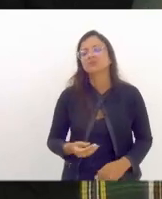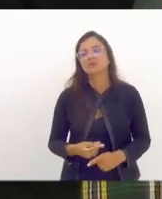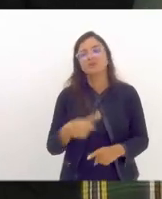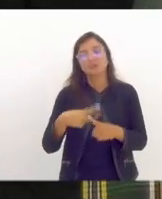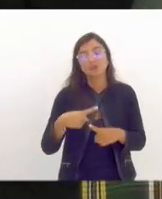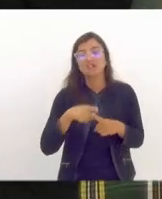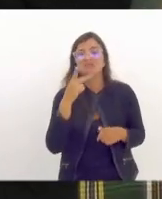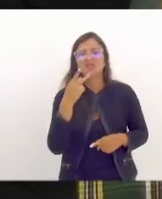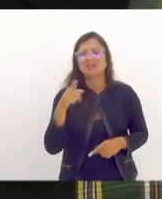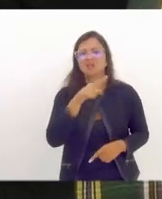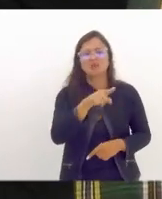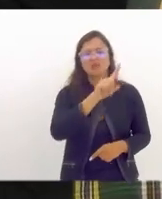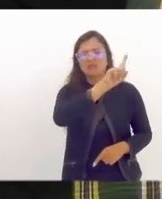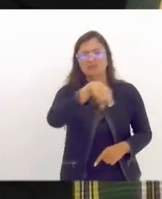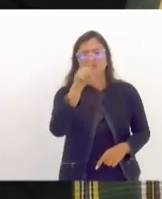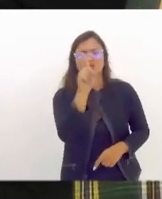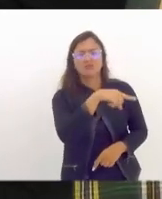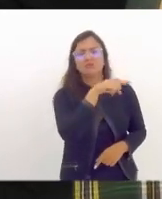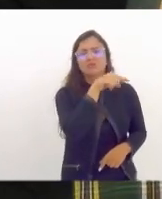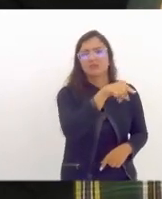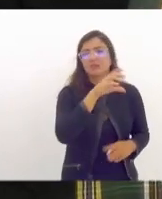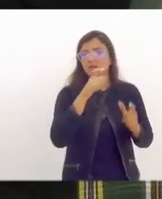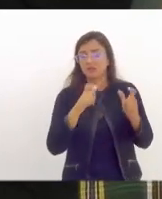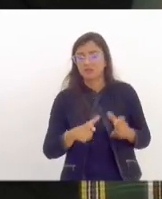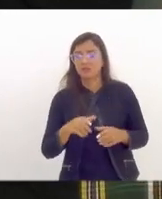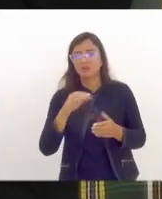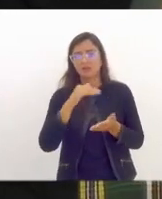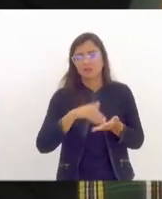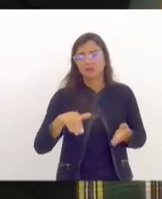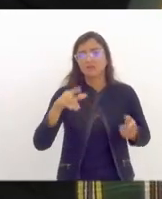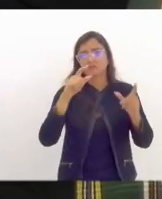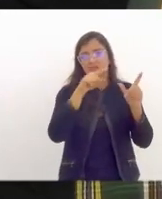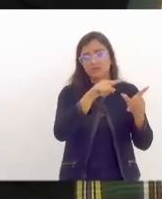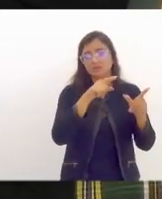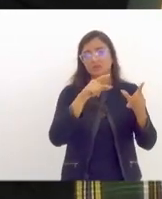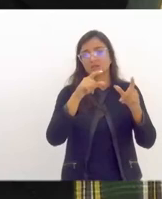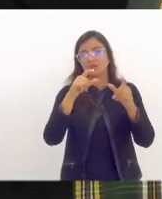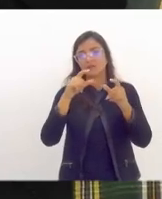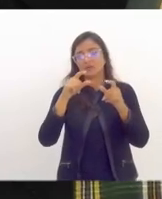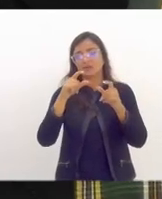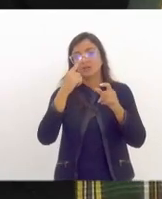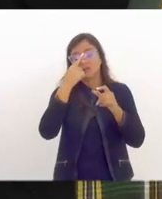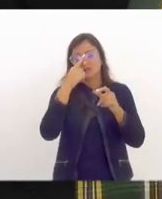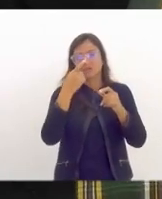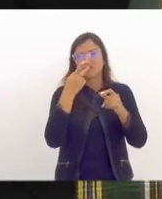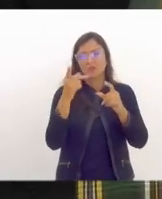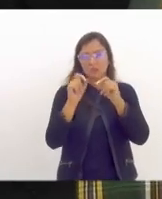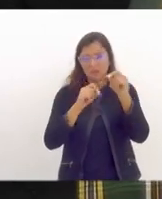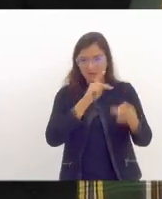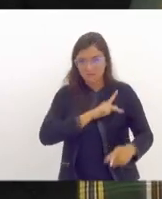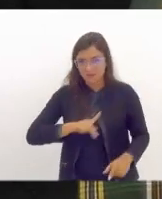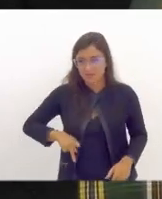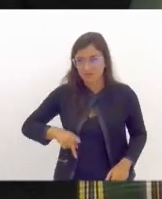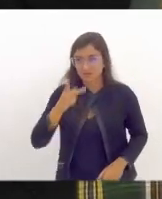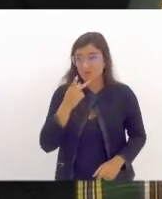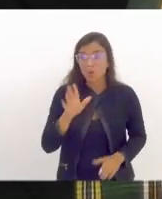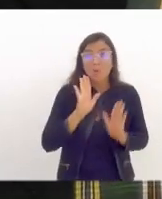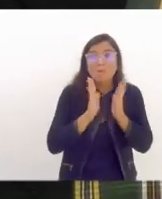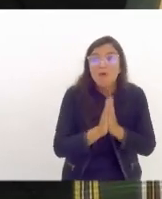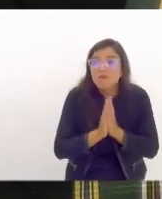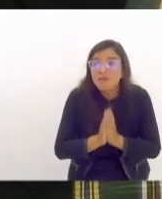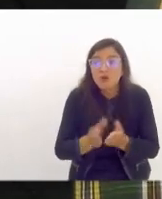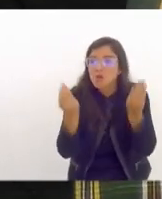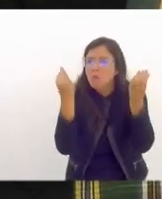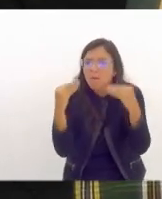sermos censurado pelo sindicato dos exibidores do estado com um pedido Sutil do seu presidente para não postarmos mais nada